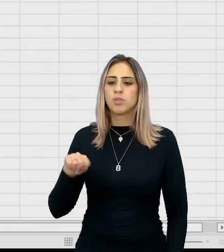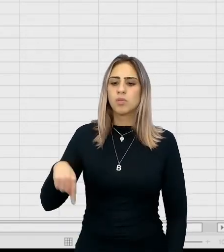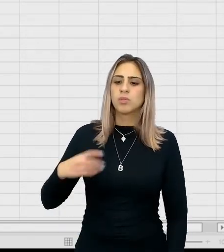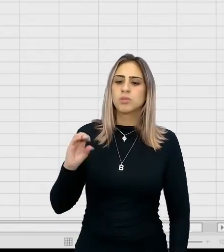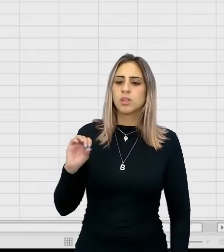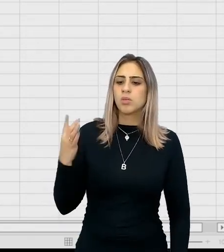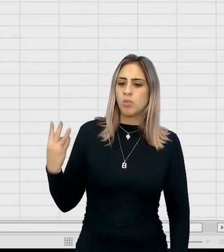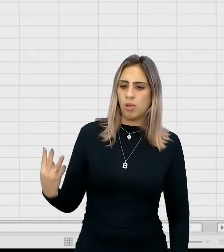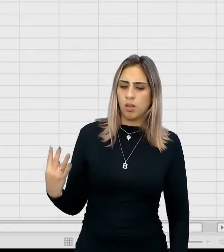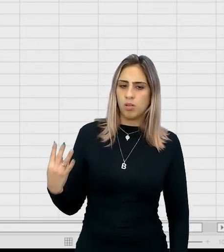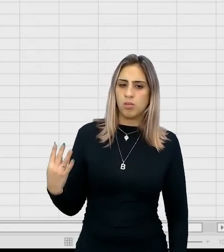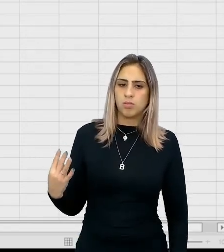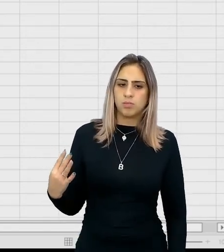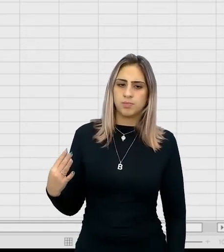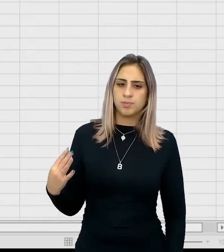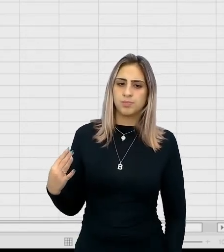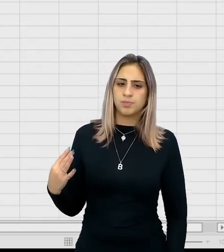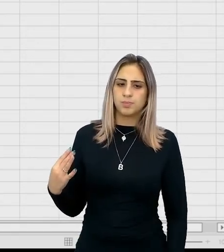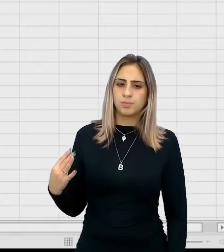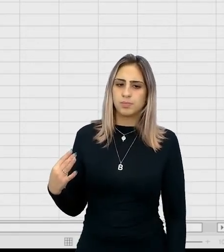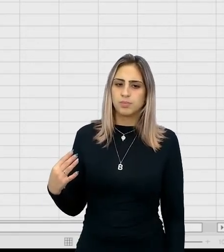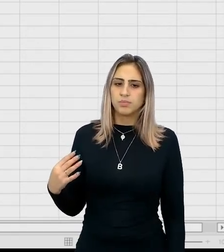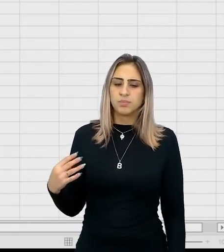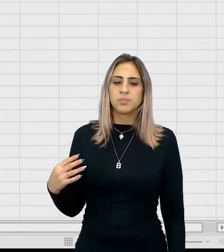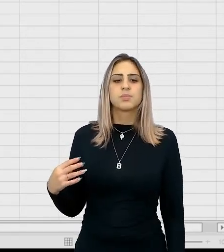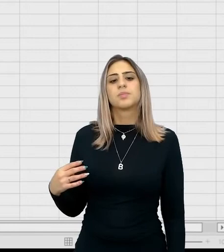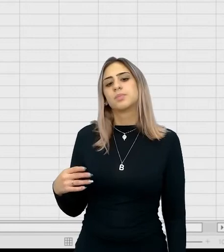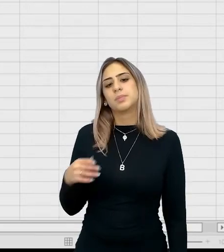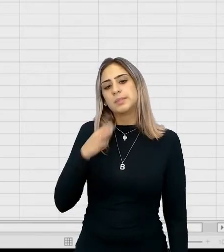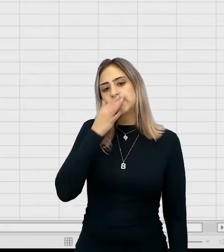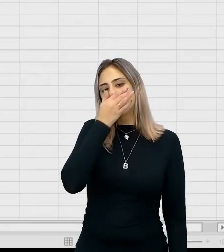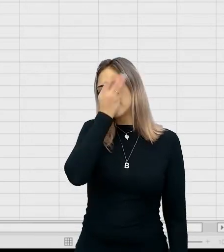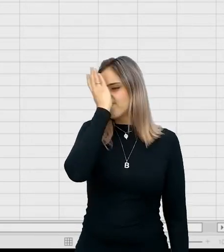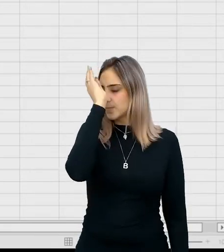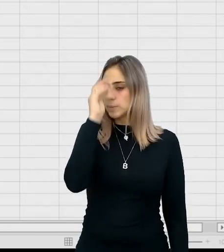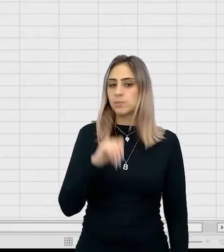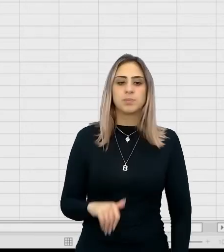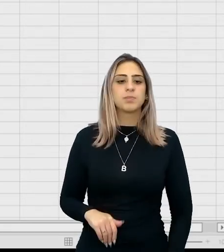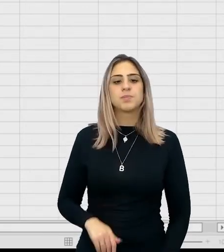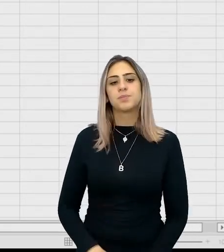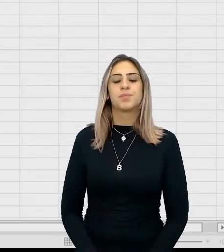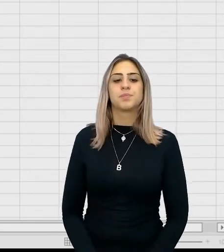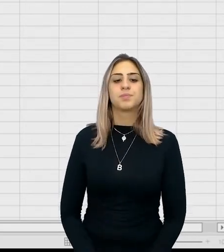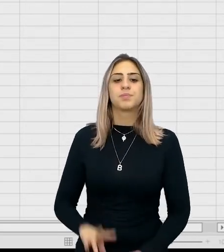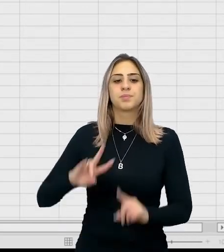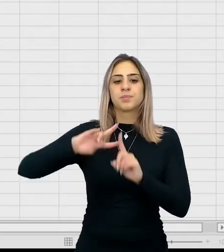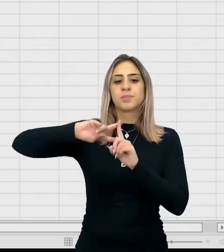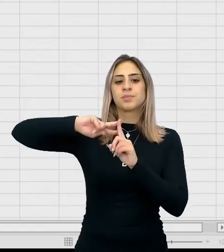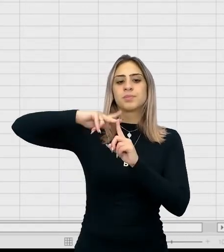1,04, que é a nossa taxa, elevado. Como a gente faz elevado no Excel? É o